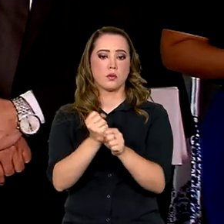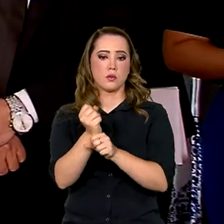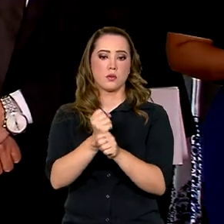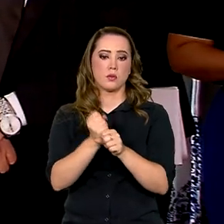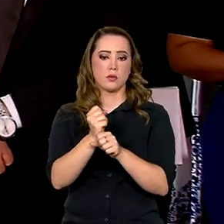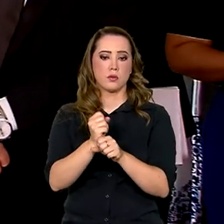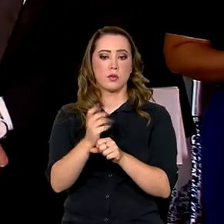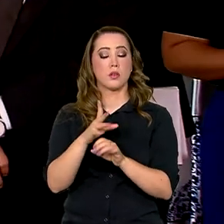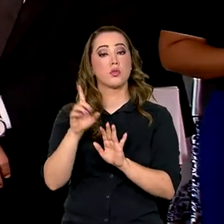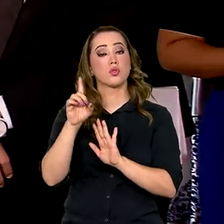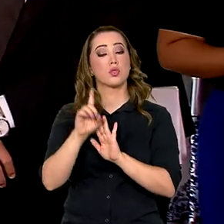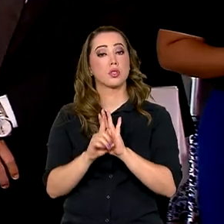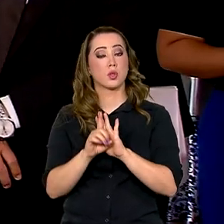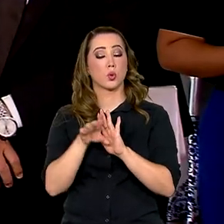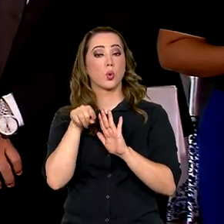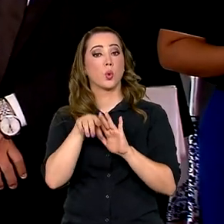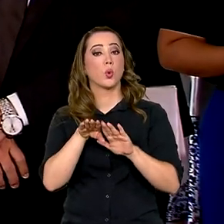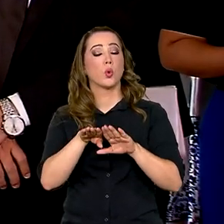direto